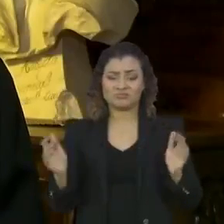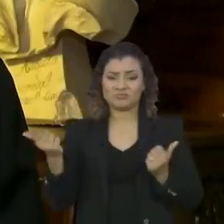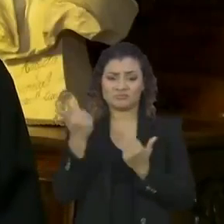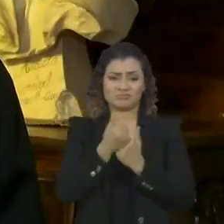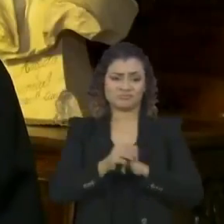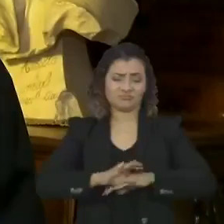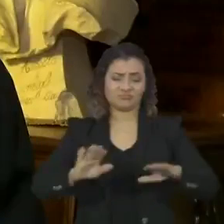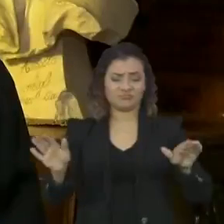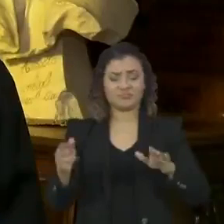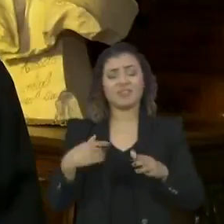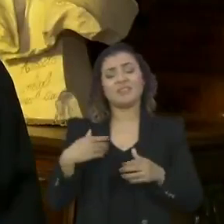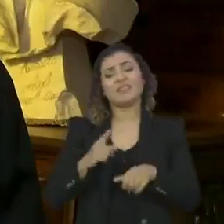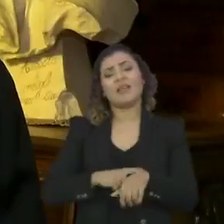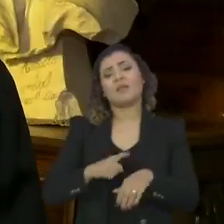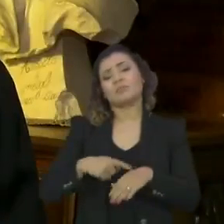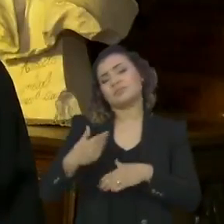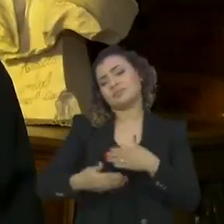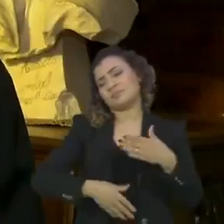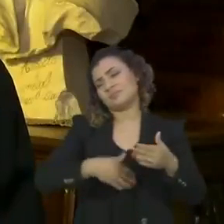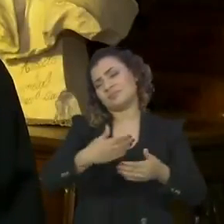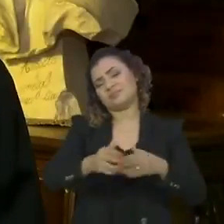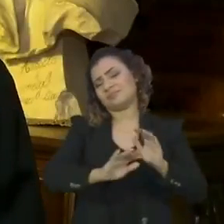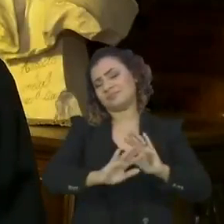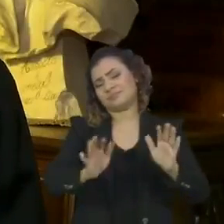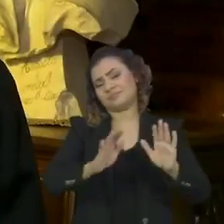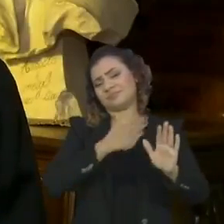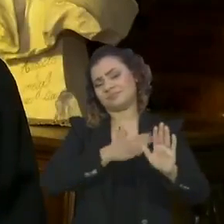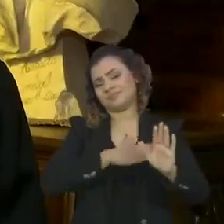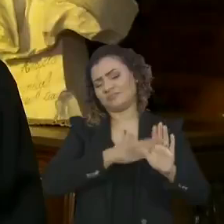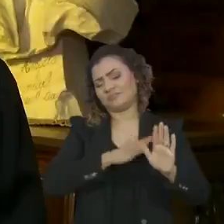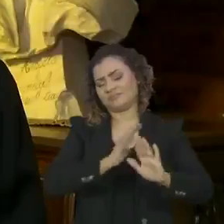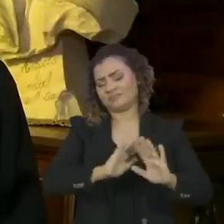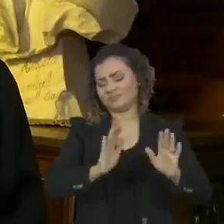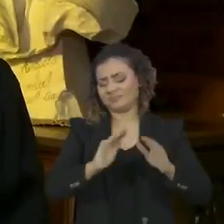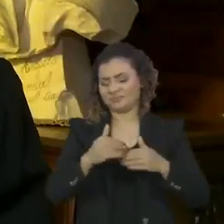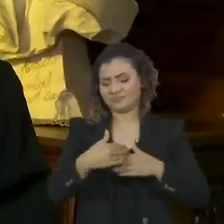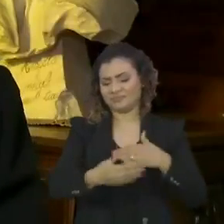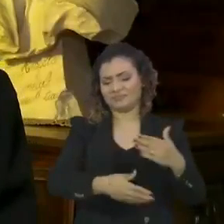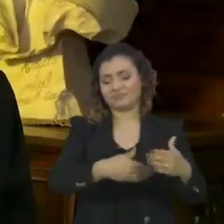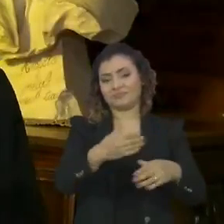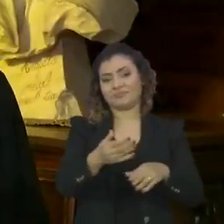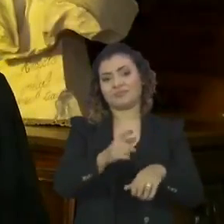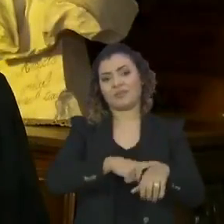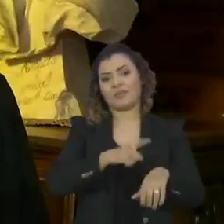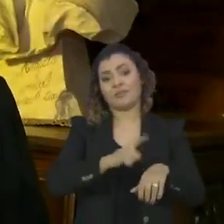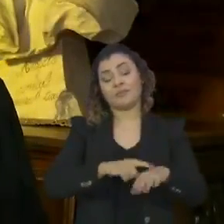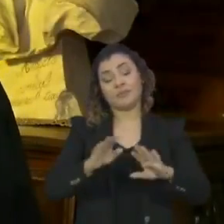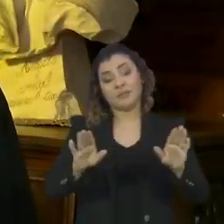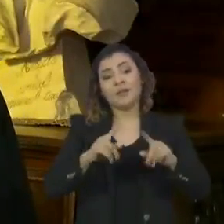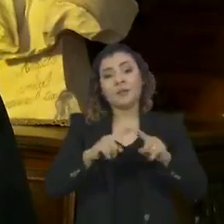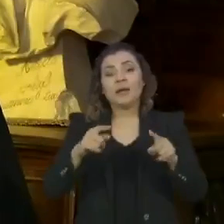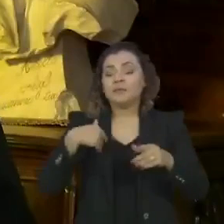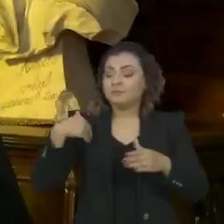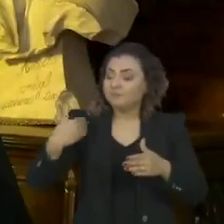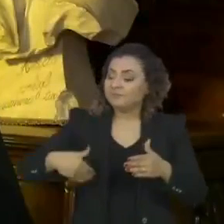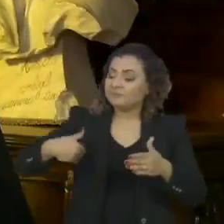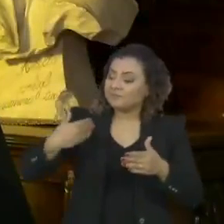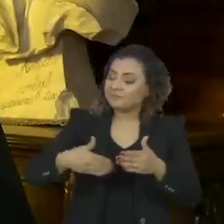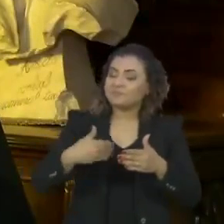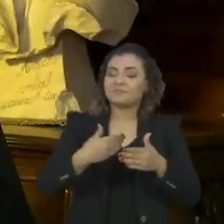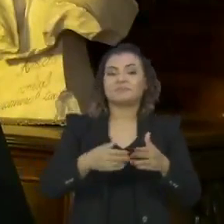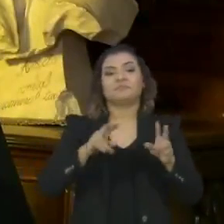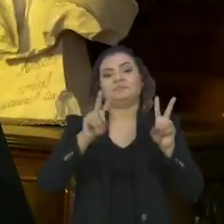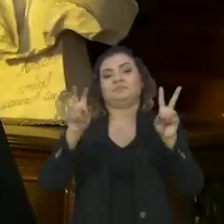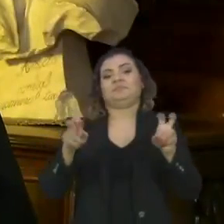ainda tem muito tempo a passar, mas também muitas circunstâncias a serem levadas